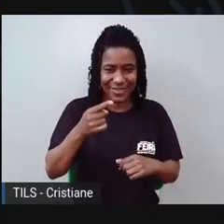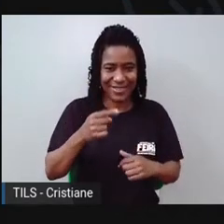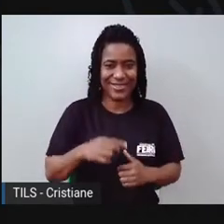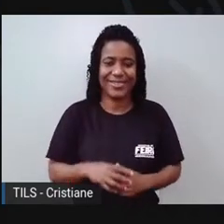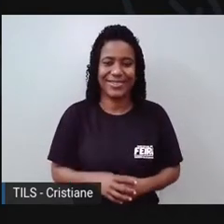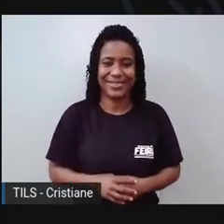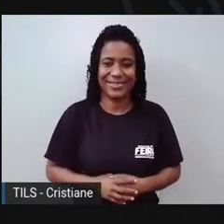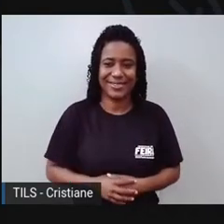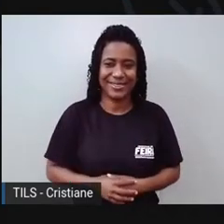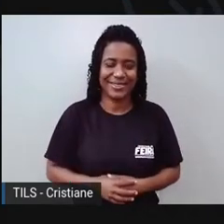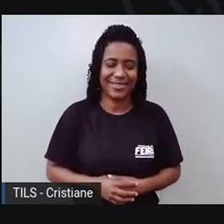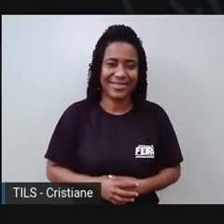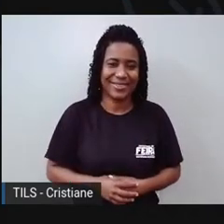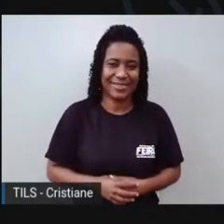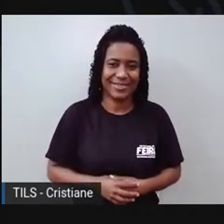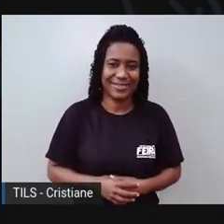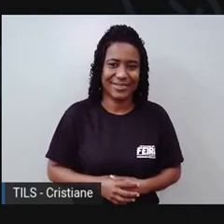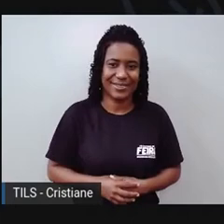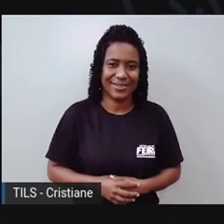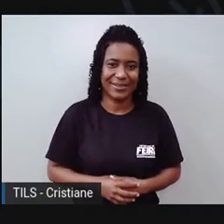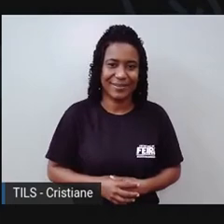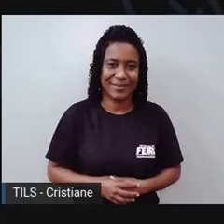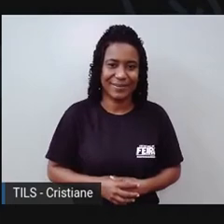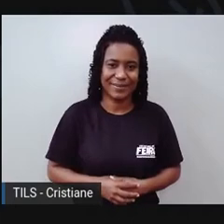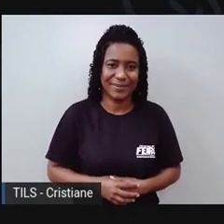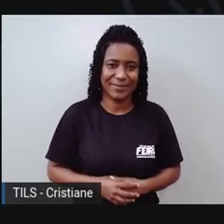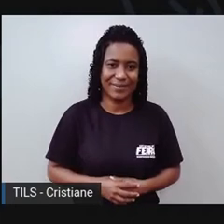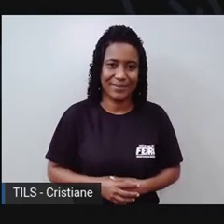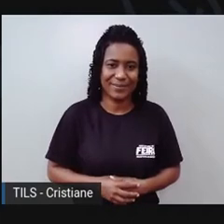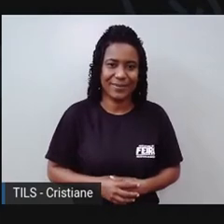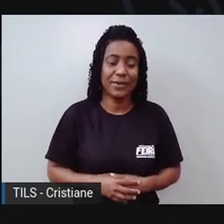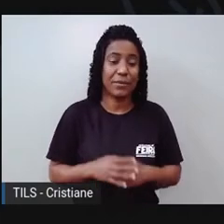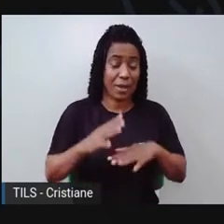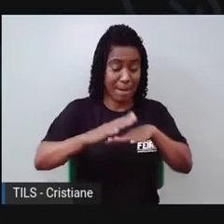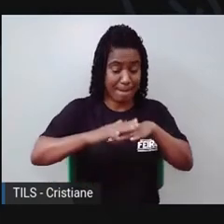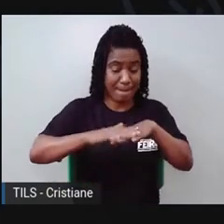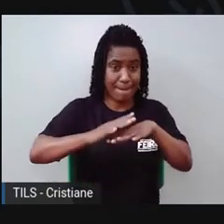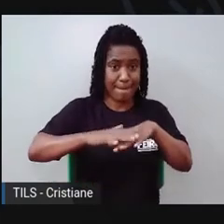estiver bem soltinha aqui, ó. Pode usar as mãos.